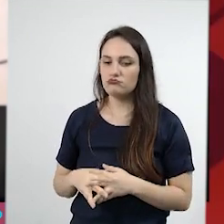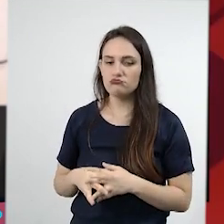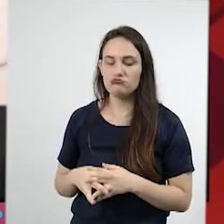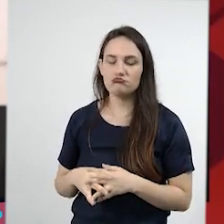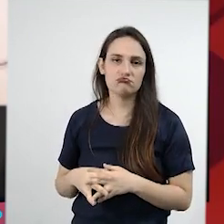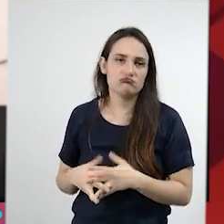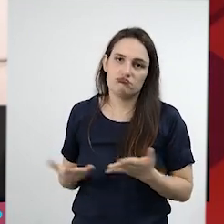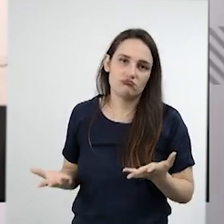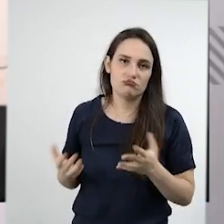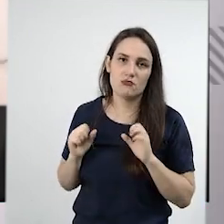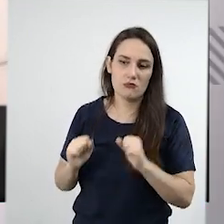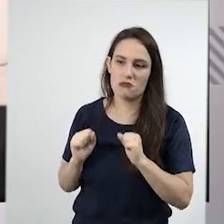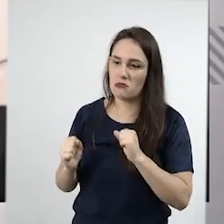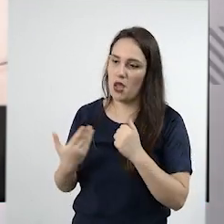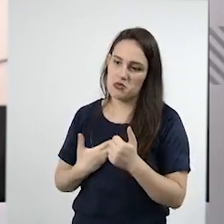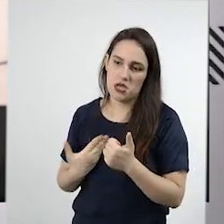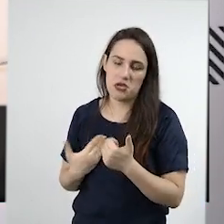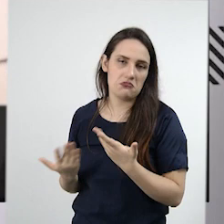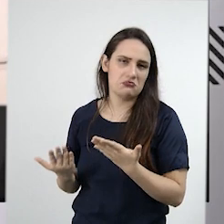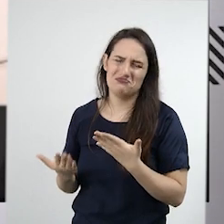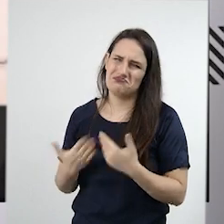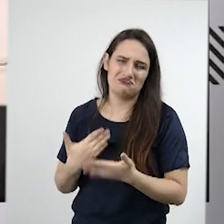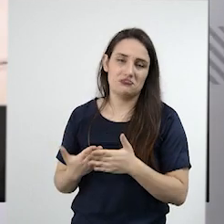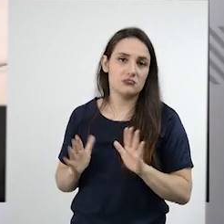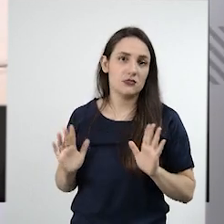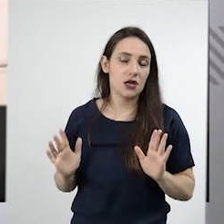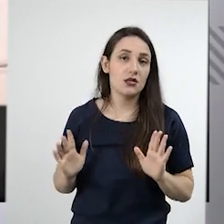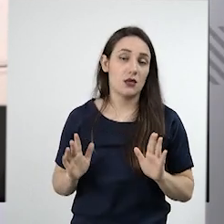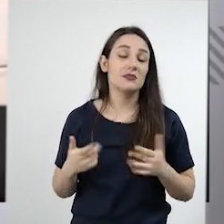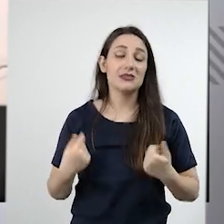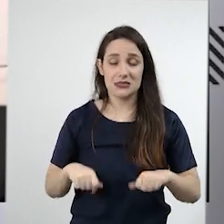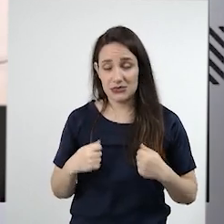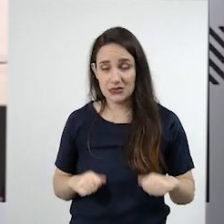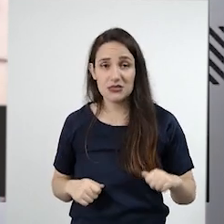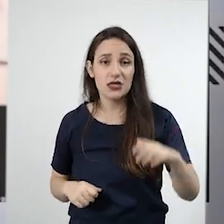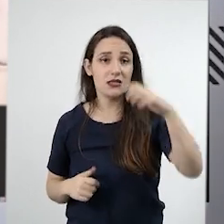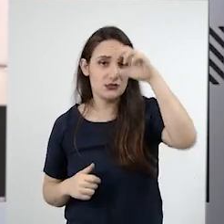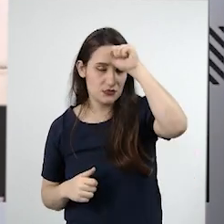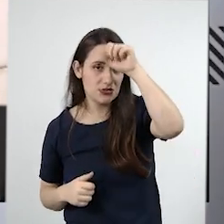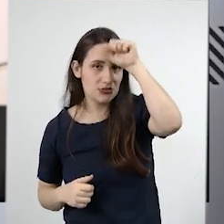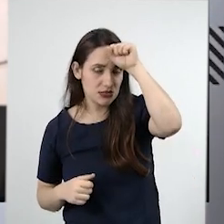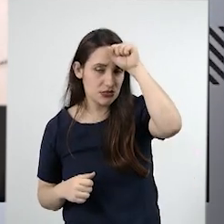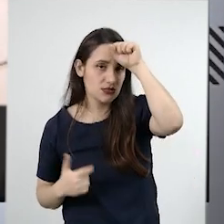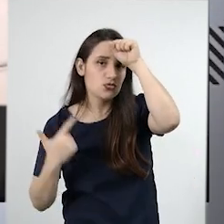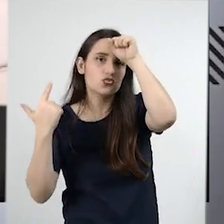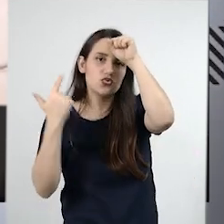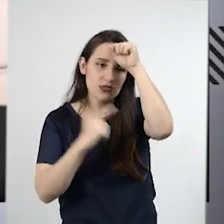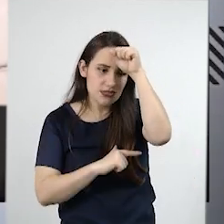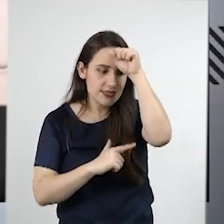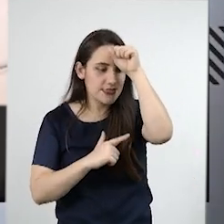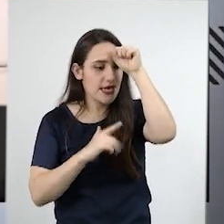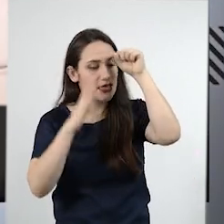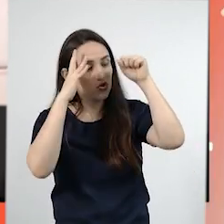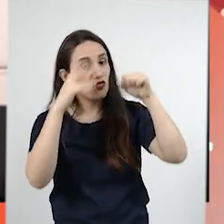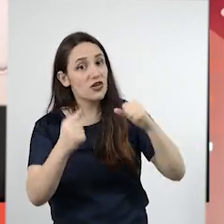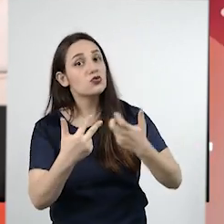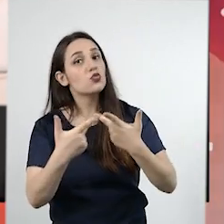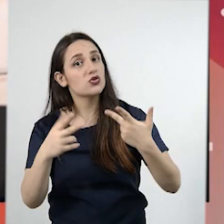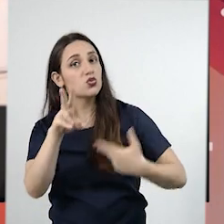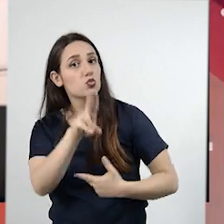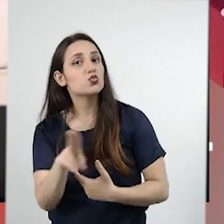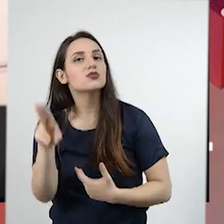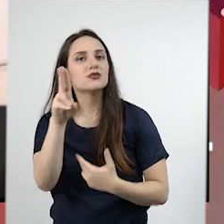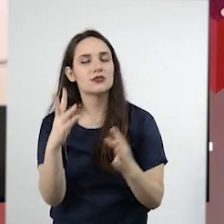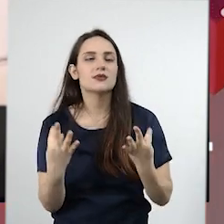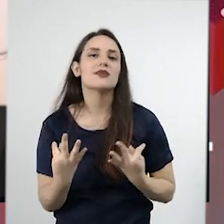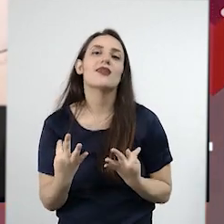de amizade, de alguma forma, conseguir suprir demandas, né? Eu acho que a gente